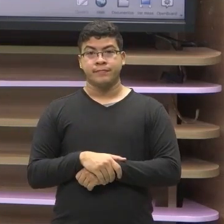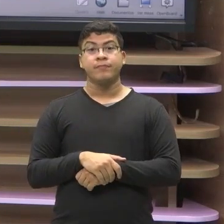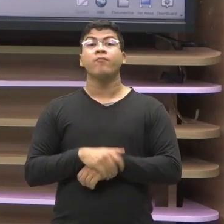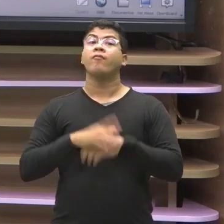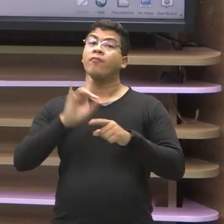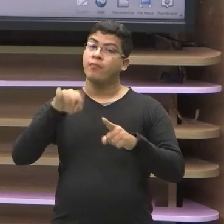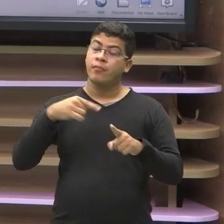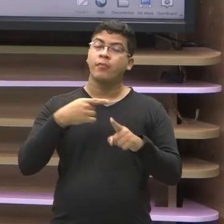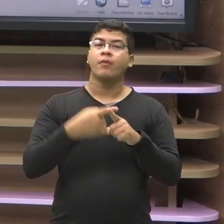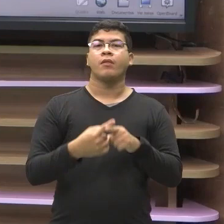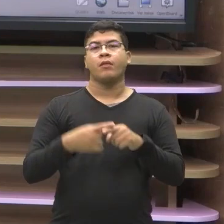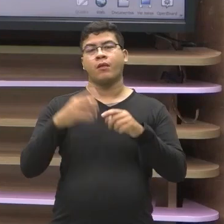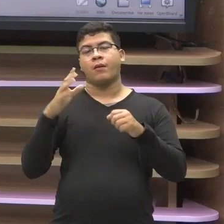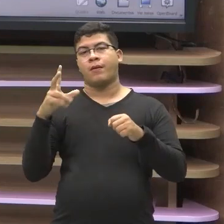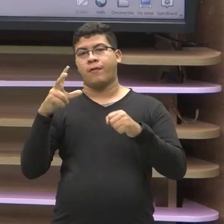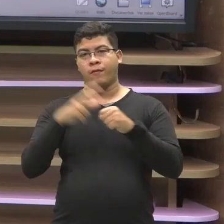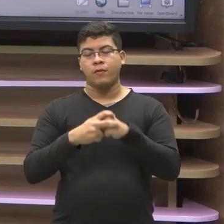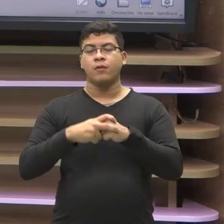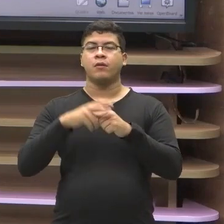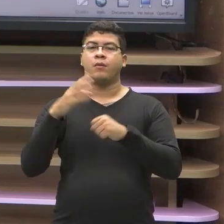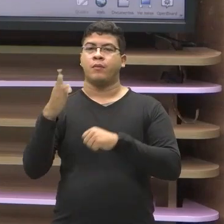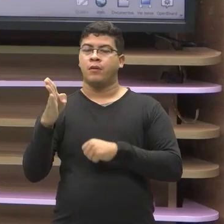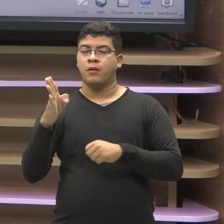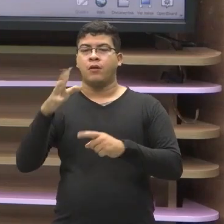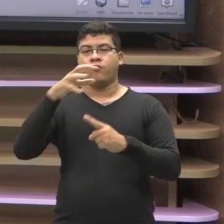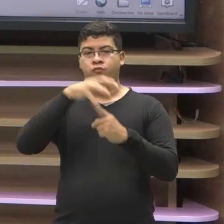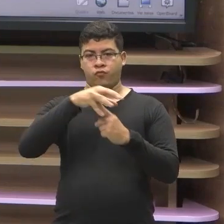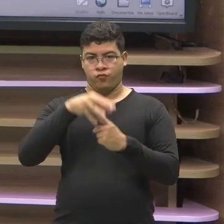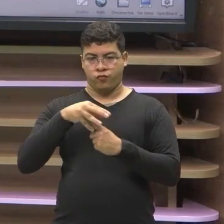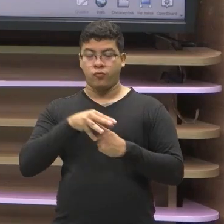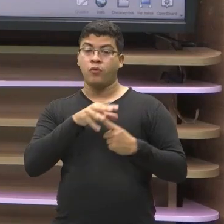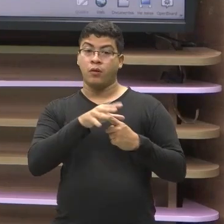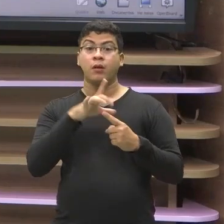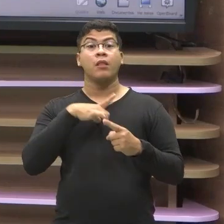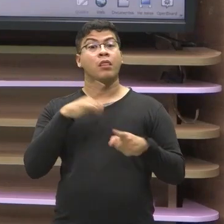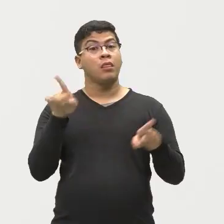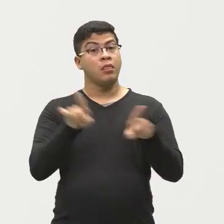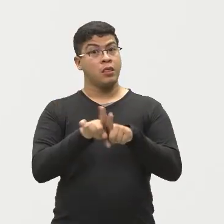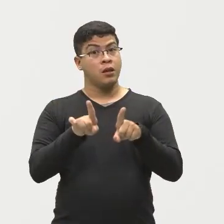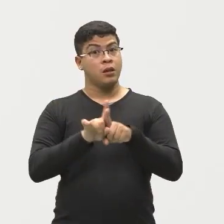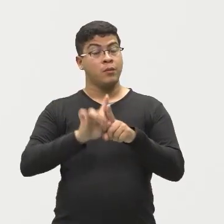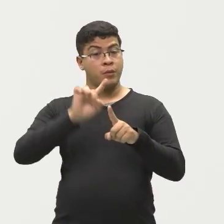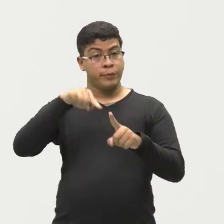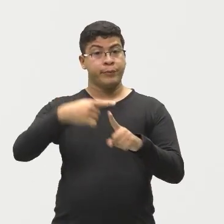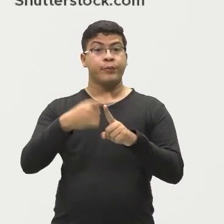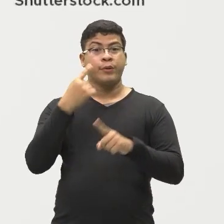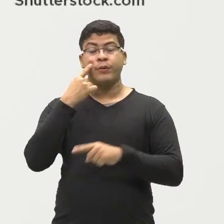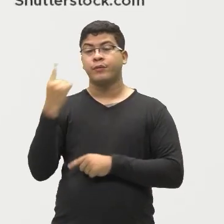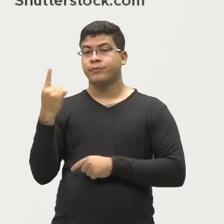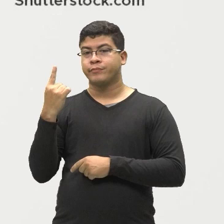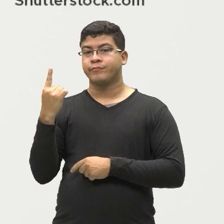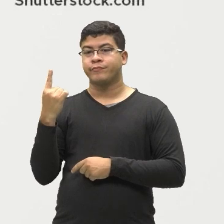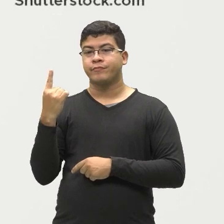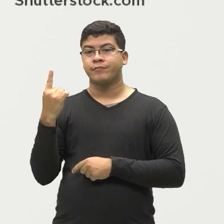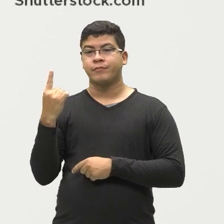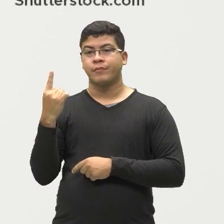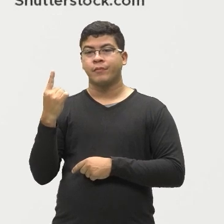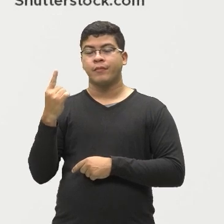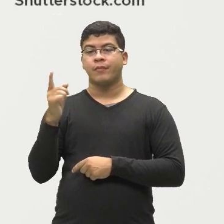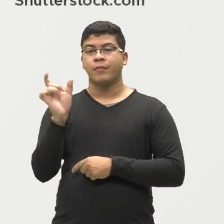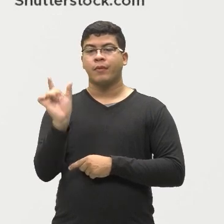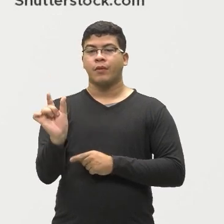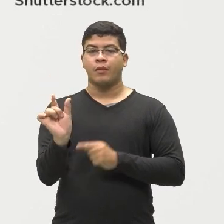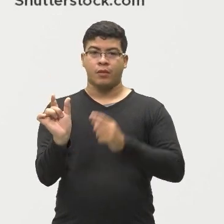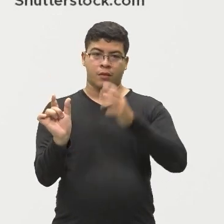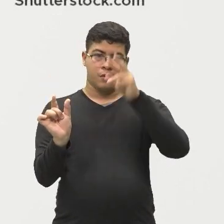bactérias, além de vírus, além de fungos, temos também aqueles que são causados por parasitas. Olha só, a gente